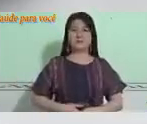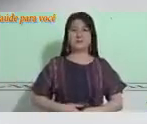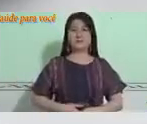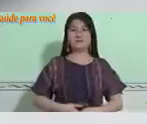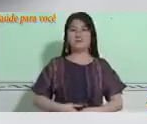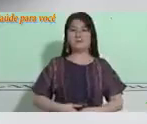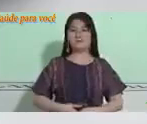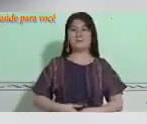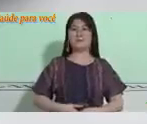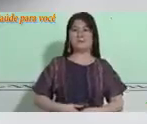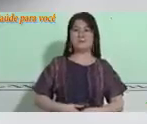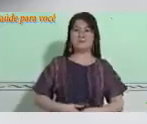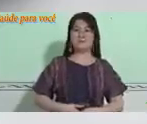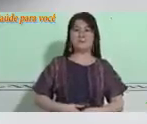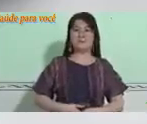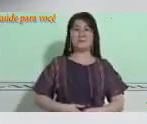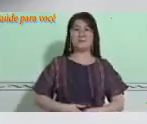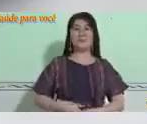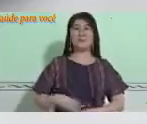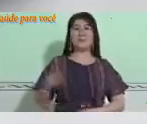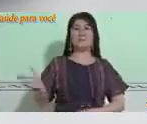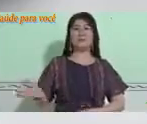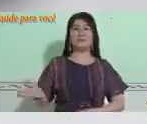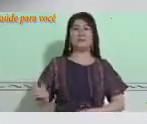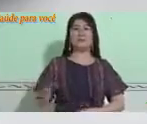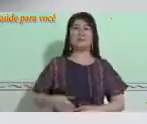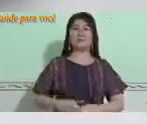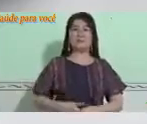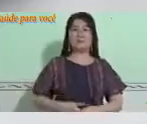QUANDONESSXAMOSVALORESDAVITAMINAB12 SADIONFER IORES